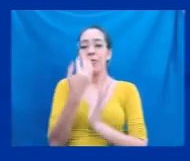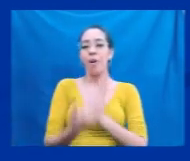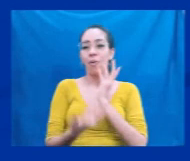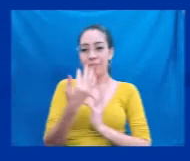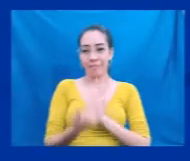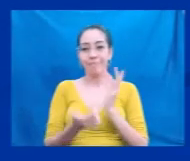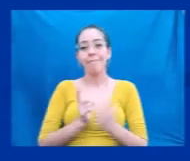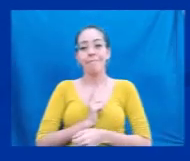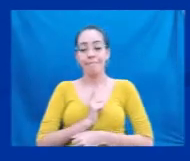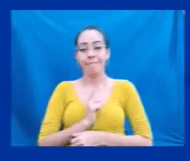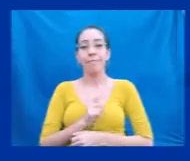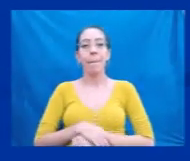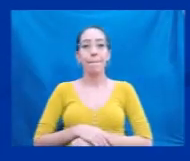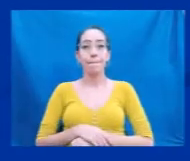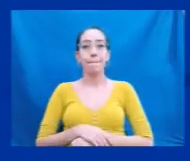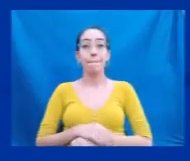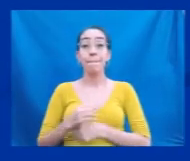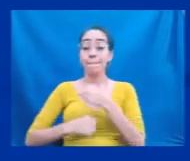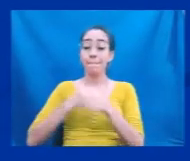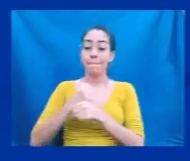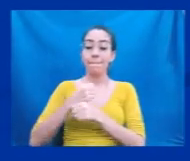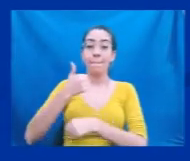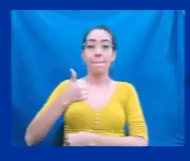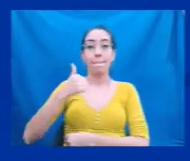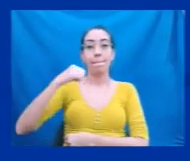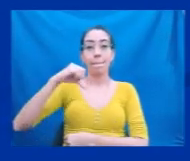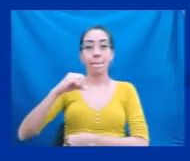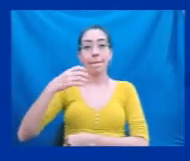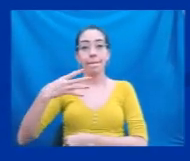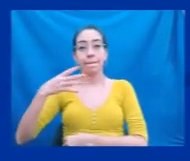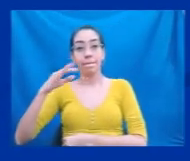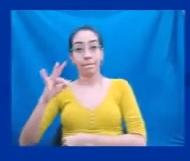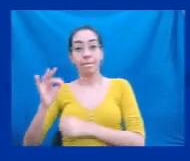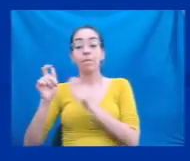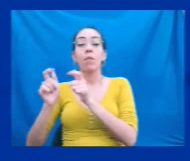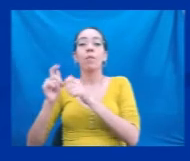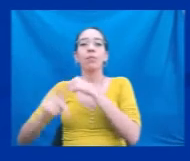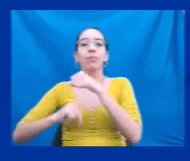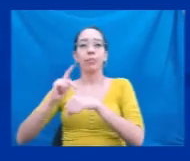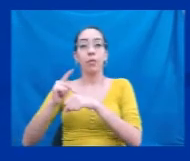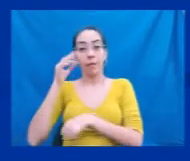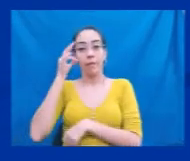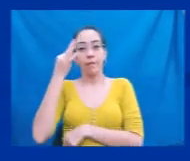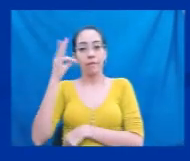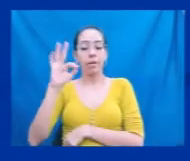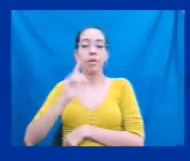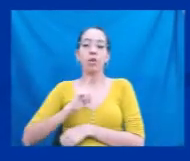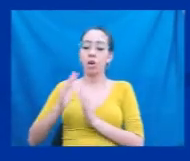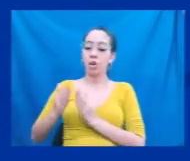Em 28 de julho de 1947, já tem um relato na França, né, do navio de estoque, um